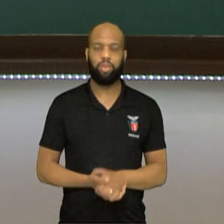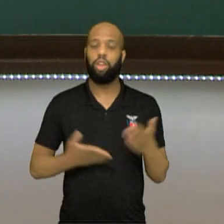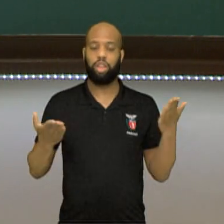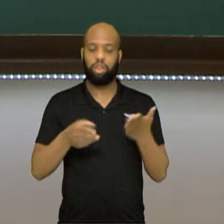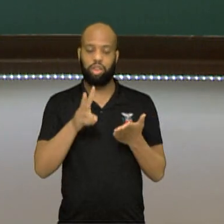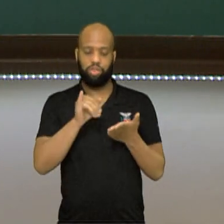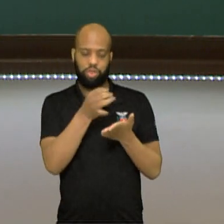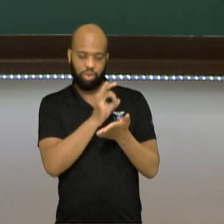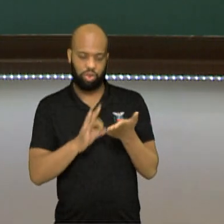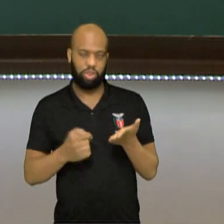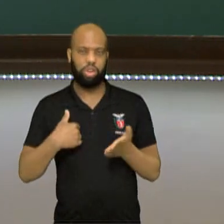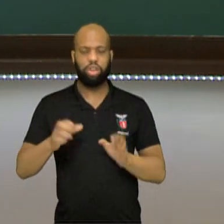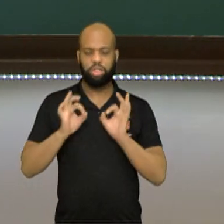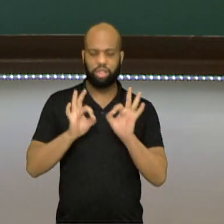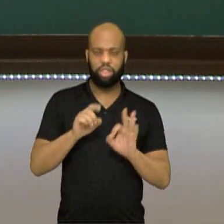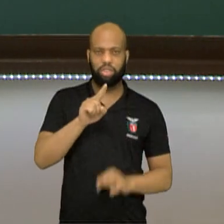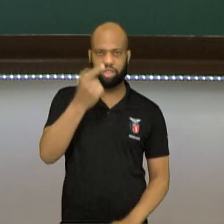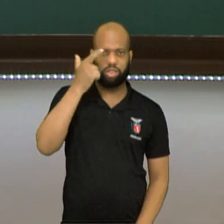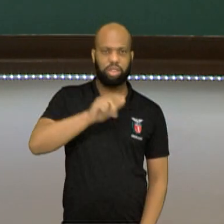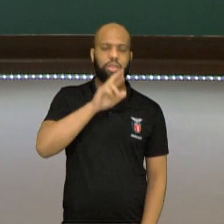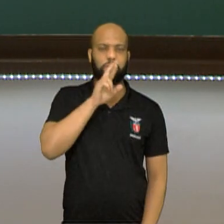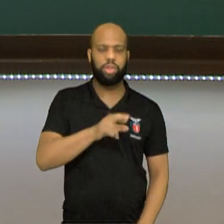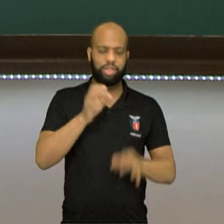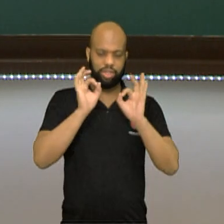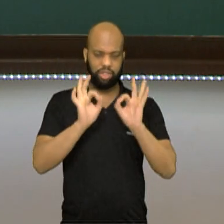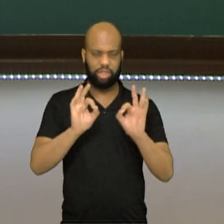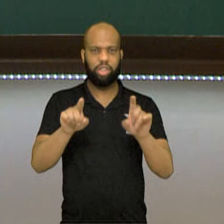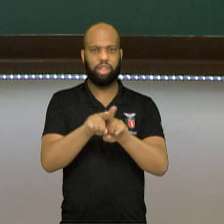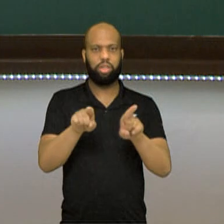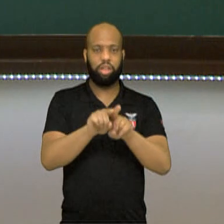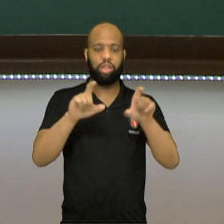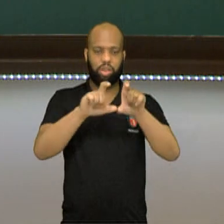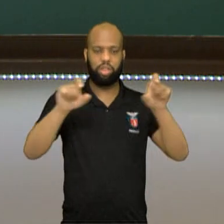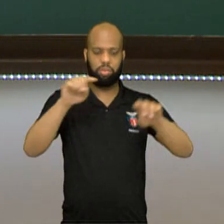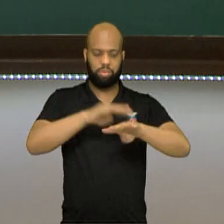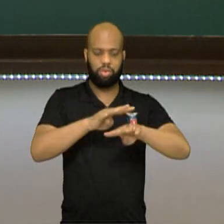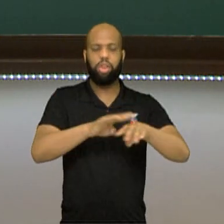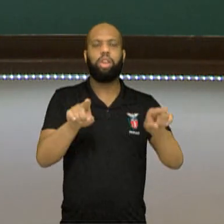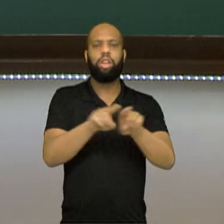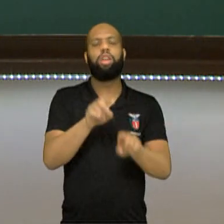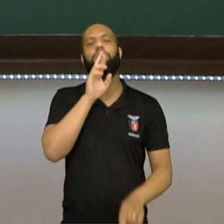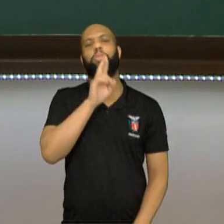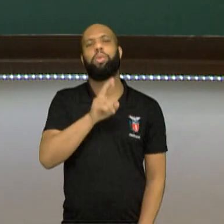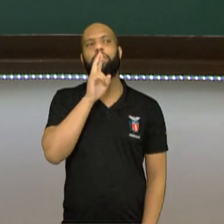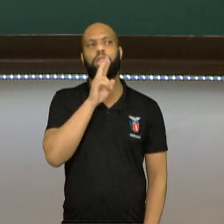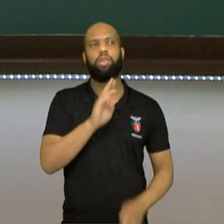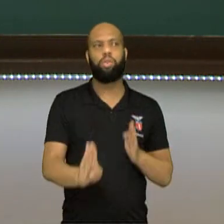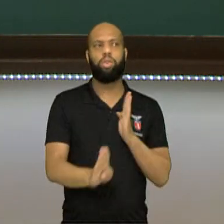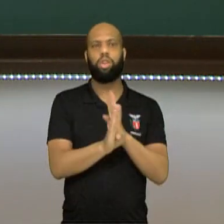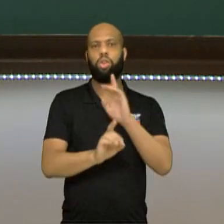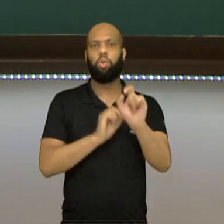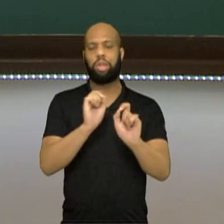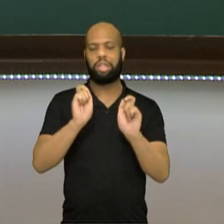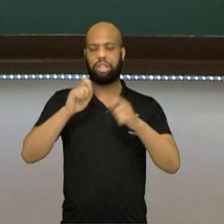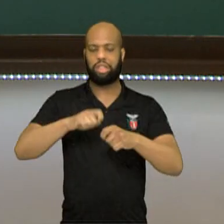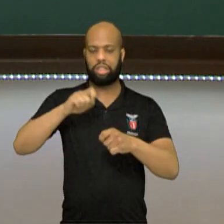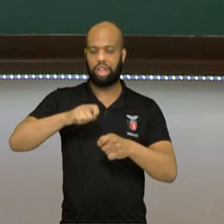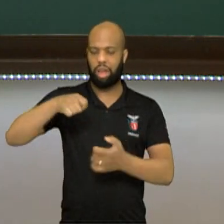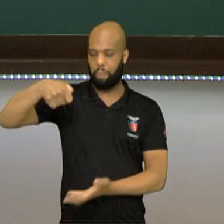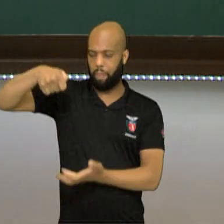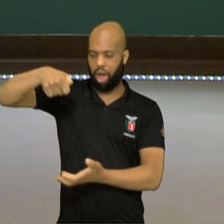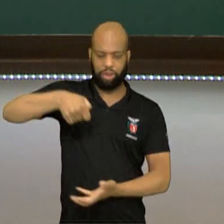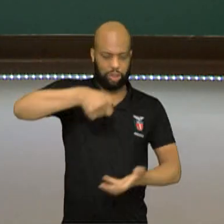Vamos corrigir? Tenho certeza que deu certo aí a sua equação e a resolução, encontrando quanto é que cabe aí em cada balde. Olha